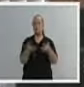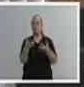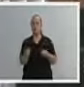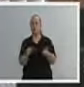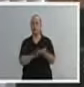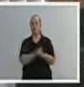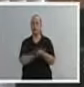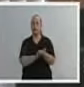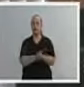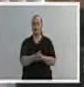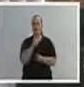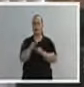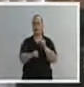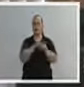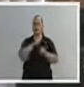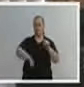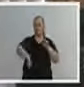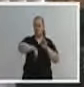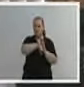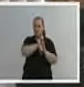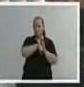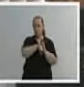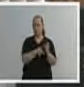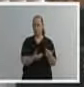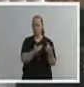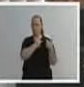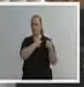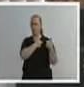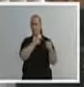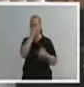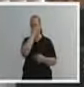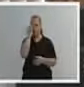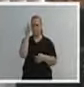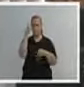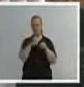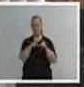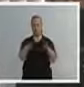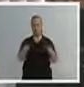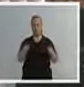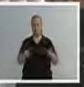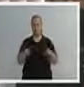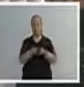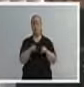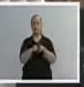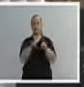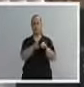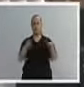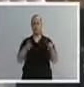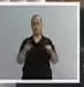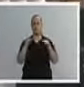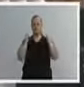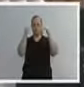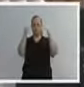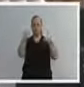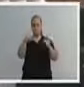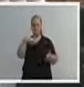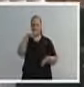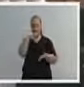querer criminalizar e responsabilizar os procuradores e os promotores por crime é irresponsabilidade.